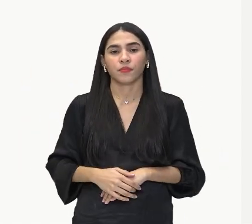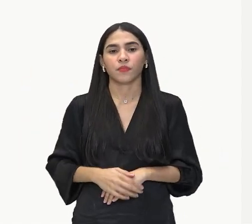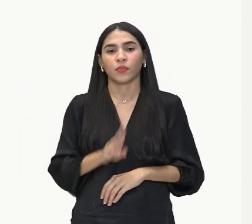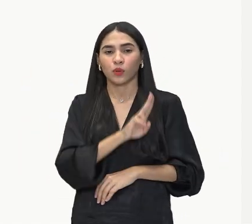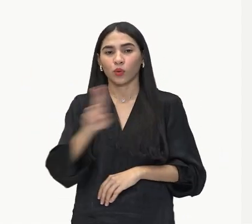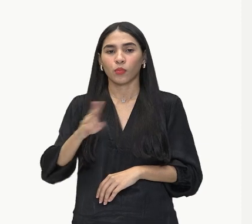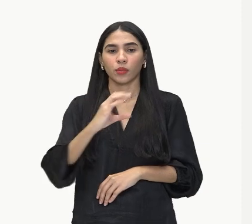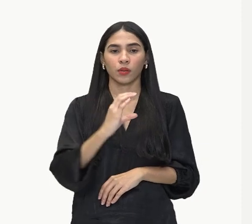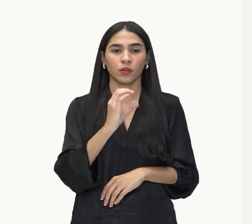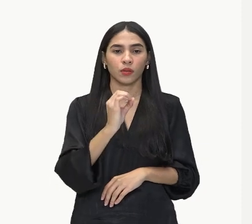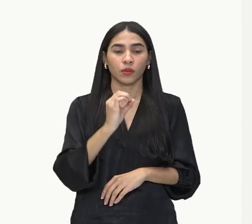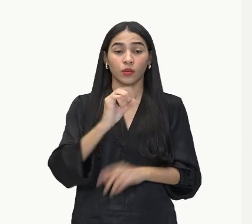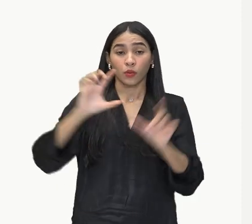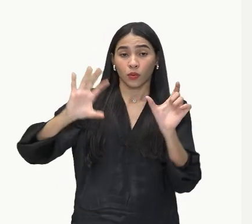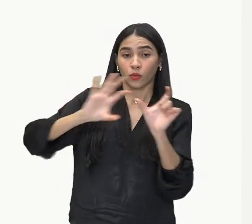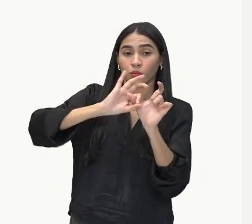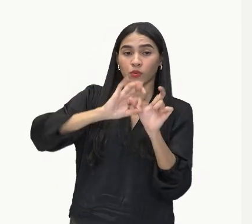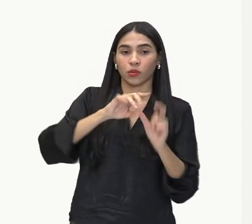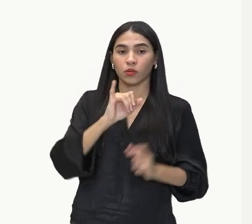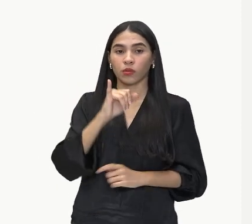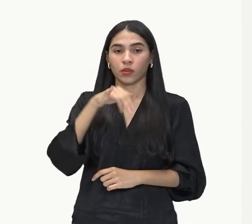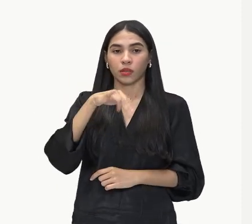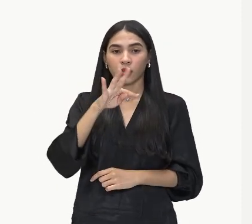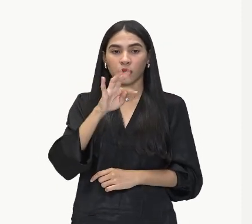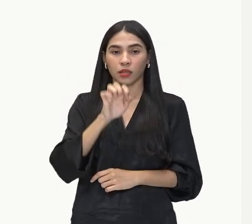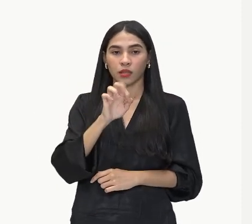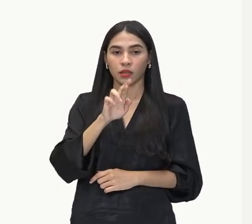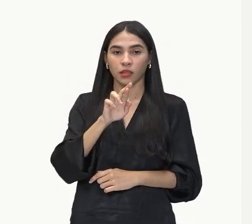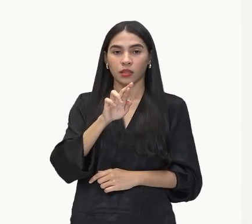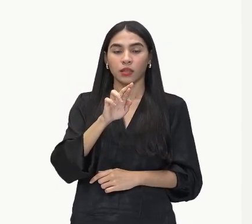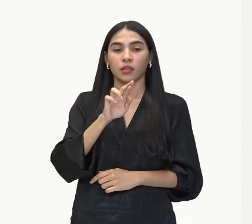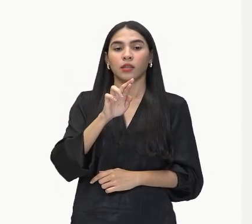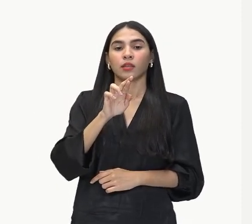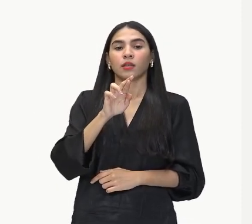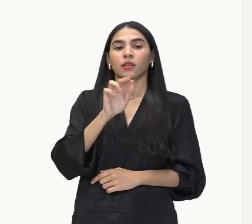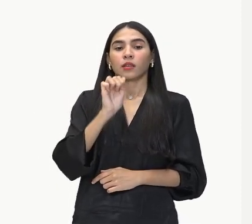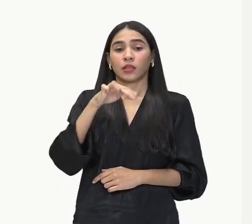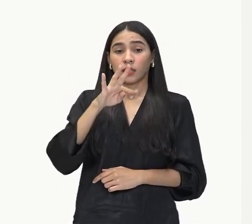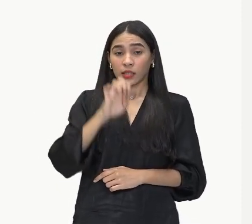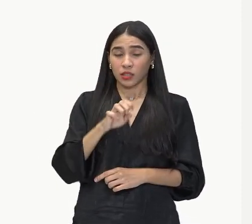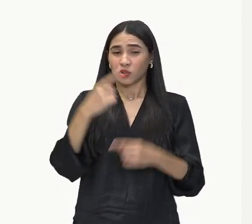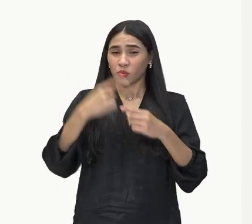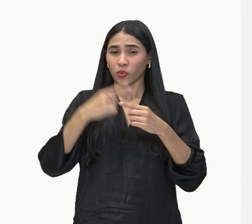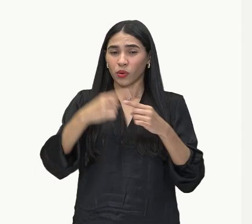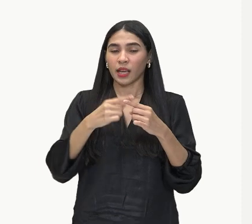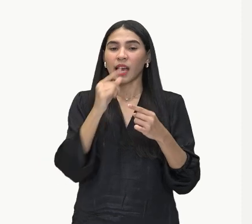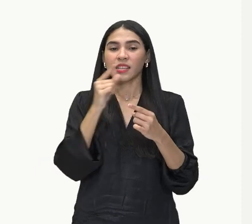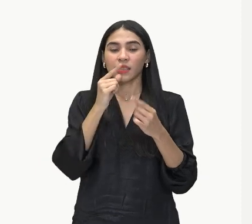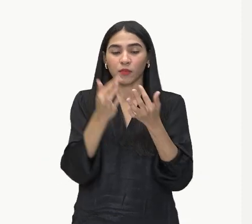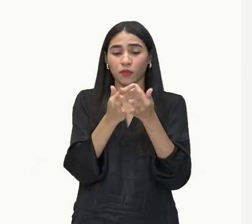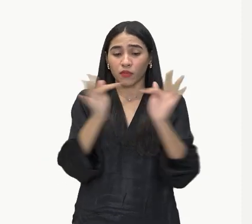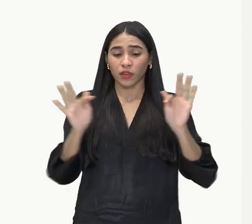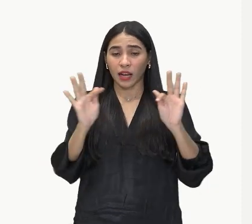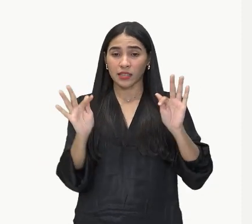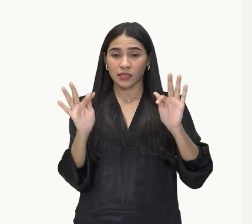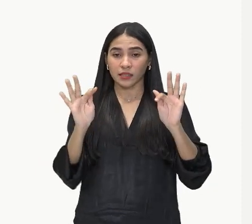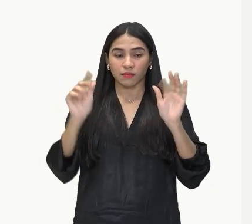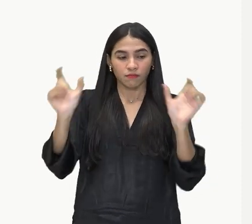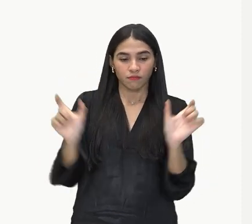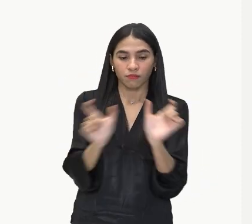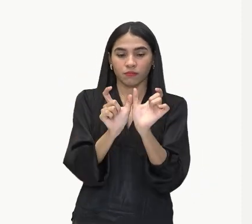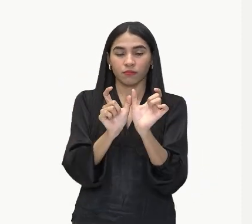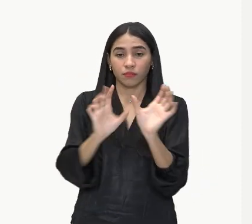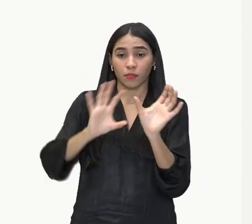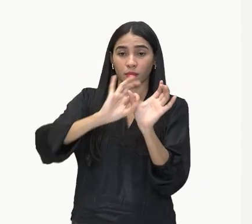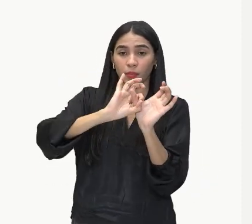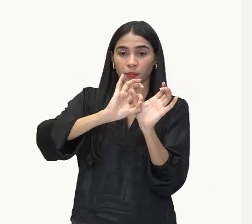chamamos de conjunção integrante. Por quê? Porque ela tem a função de integrar uma oração a outra,